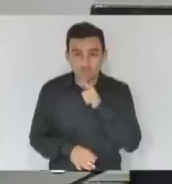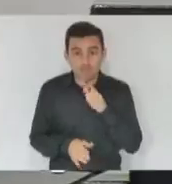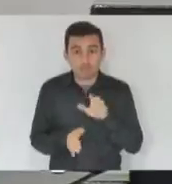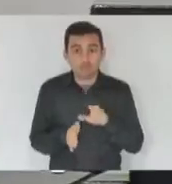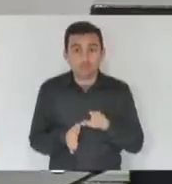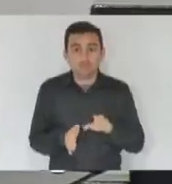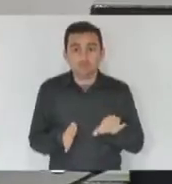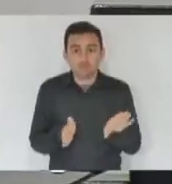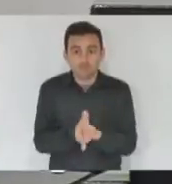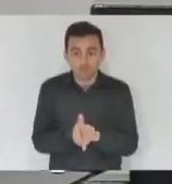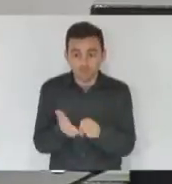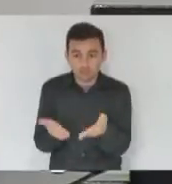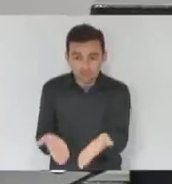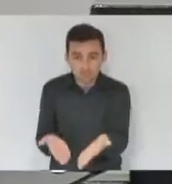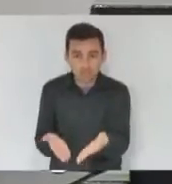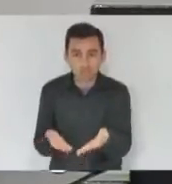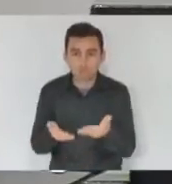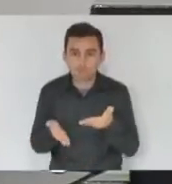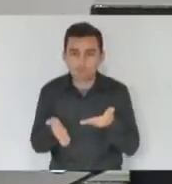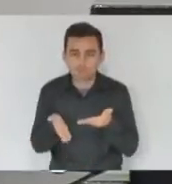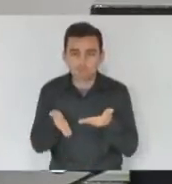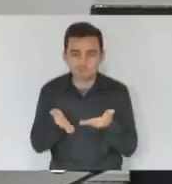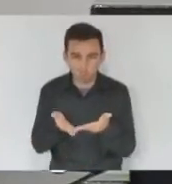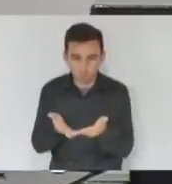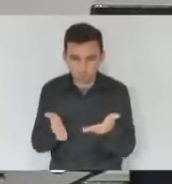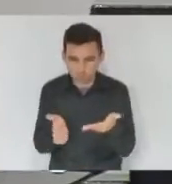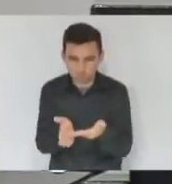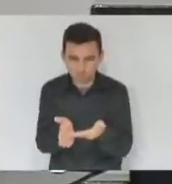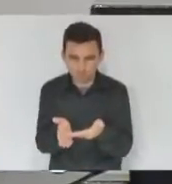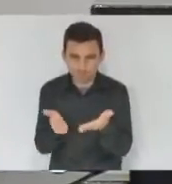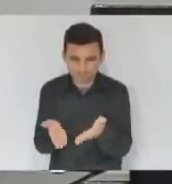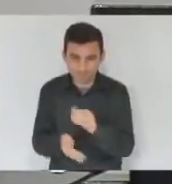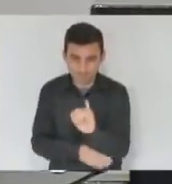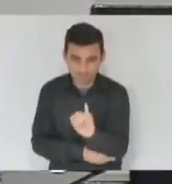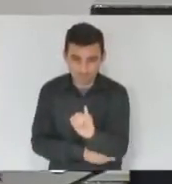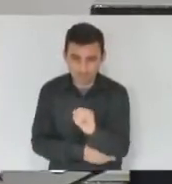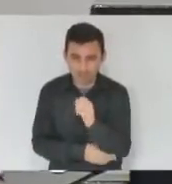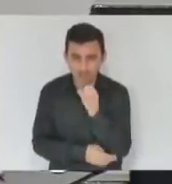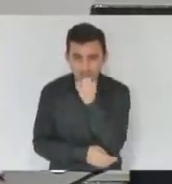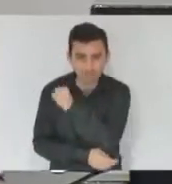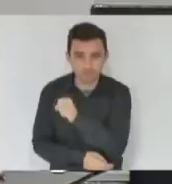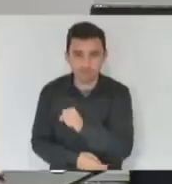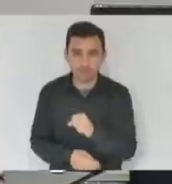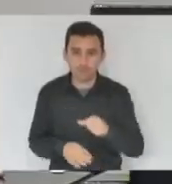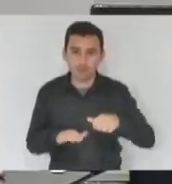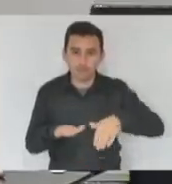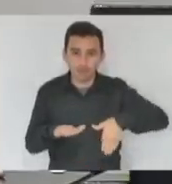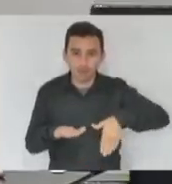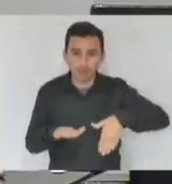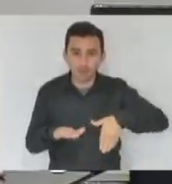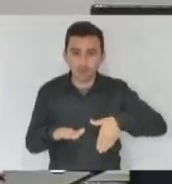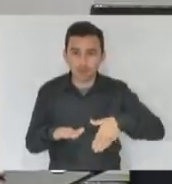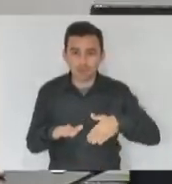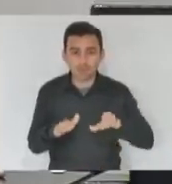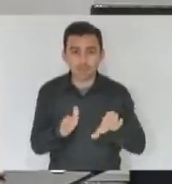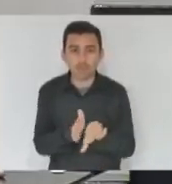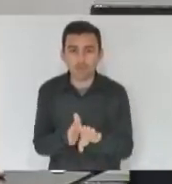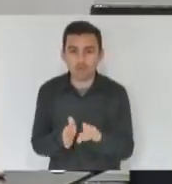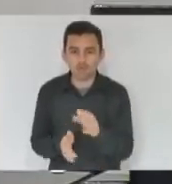é um pulinho. Para chegar à praia, agora é uma hora e meia, duas